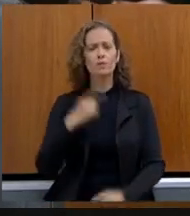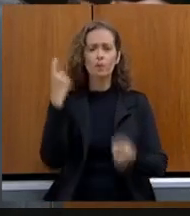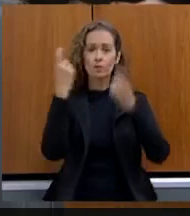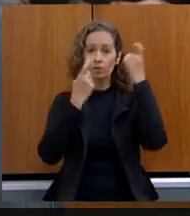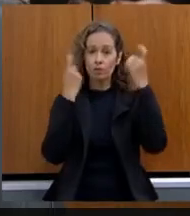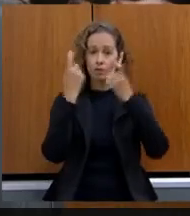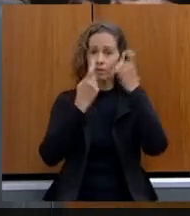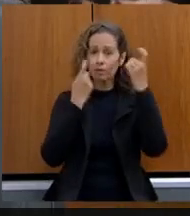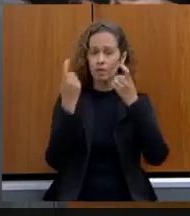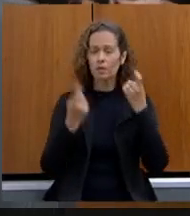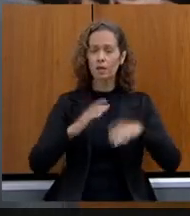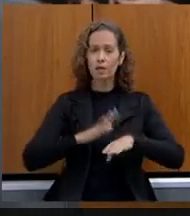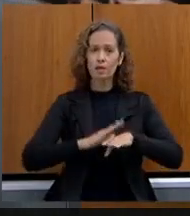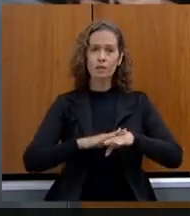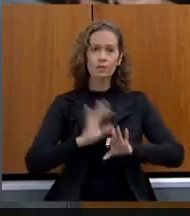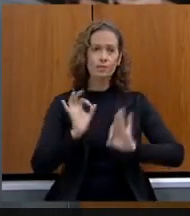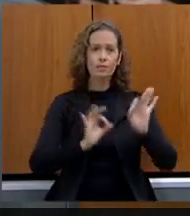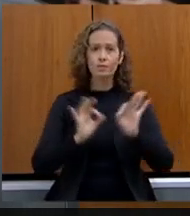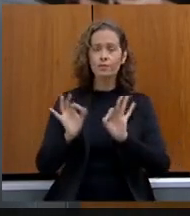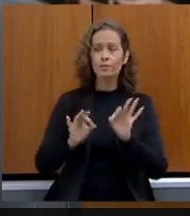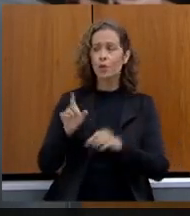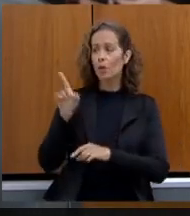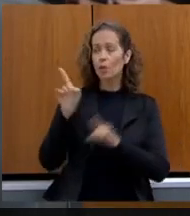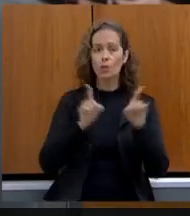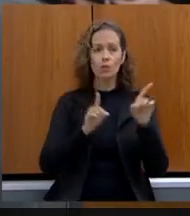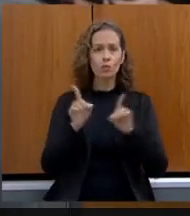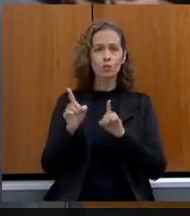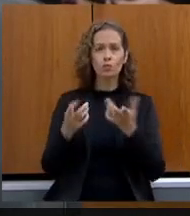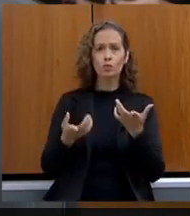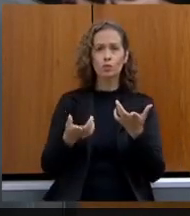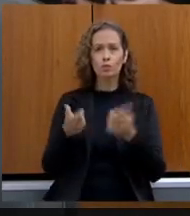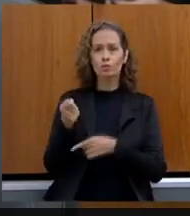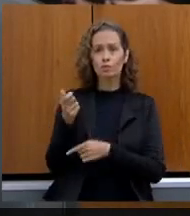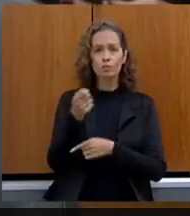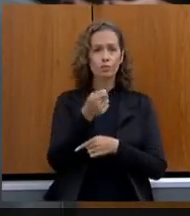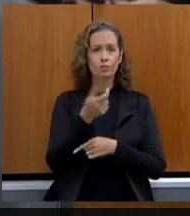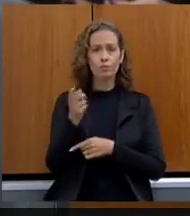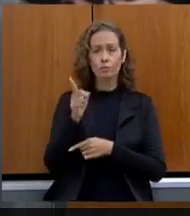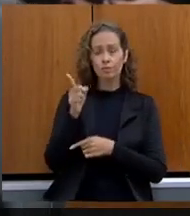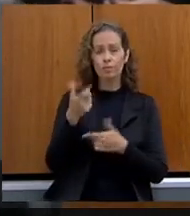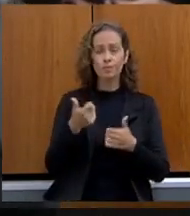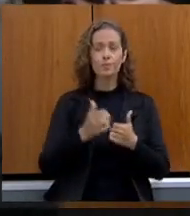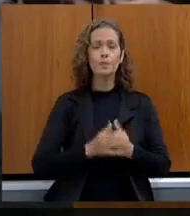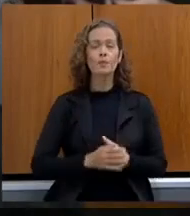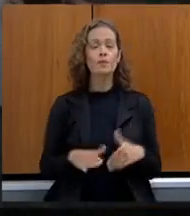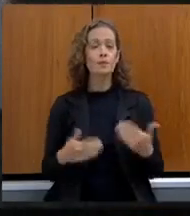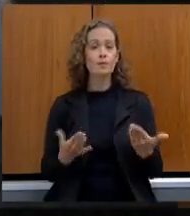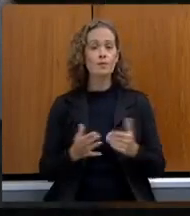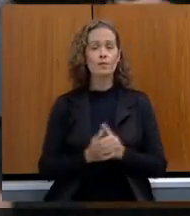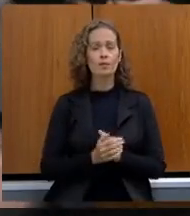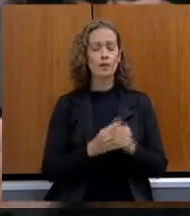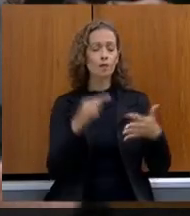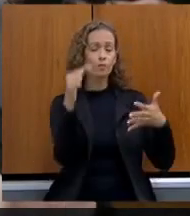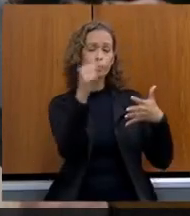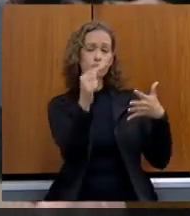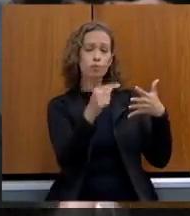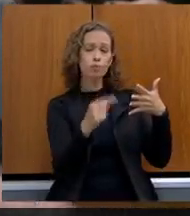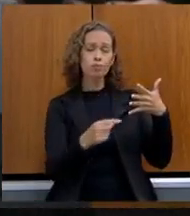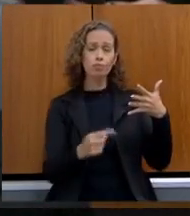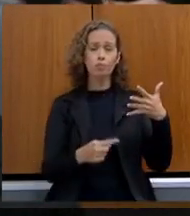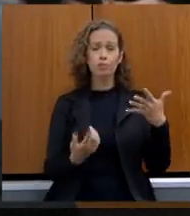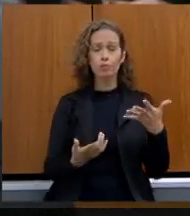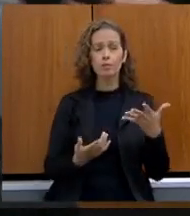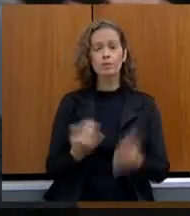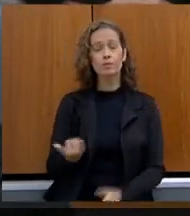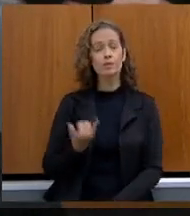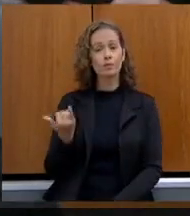essa preocupação de fazer para onde Eu aponto ir para lá preocupação de trazer os pontos específicos é